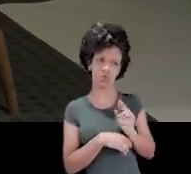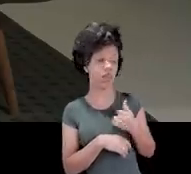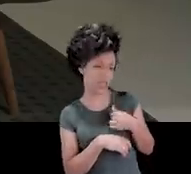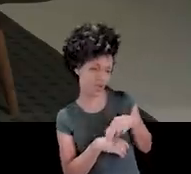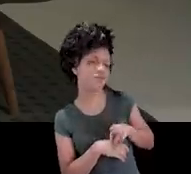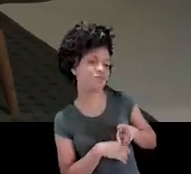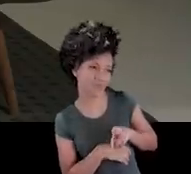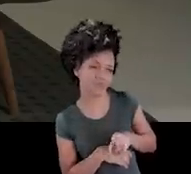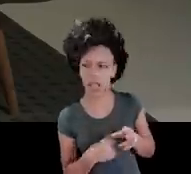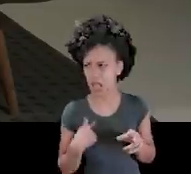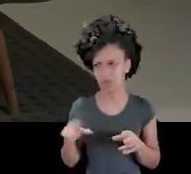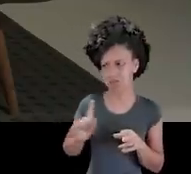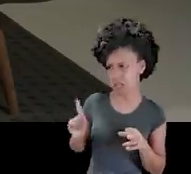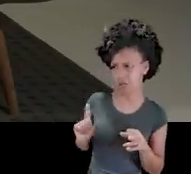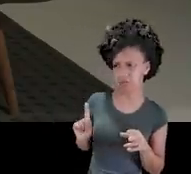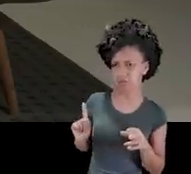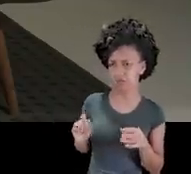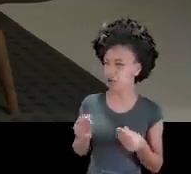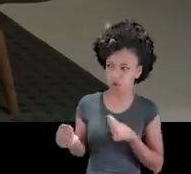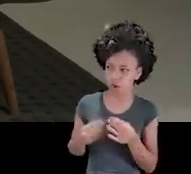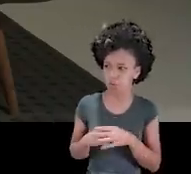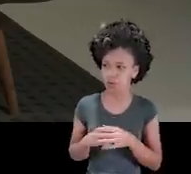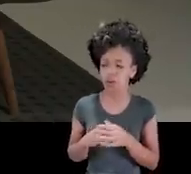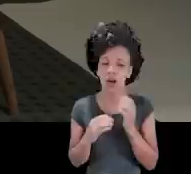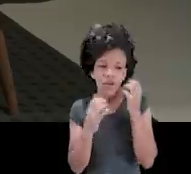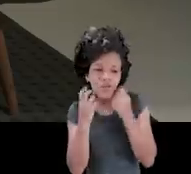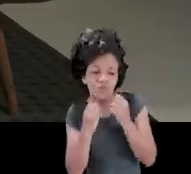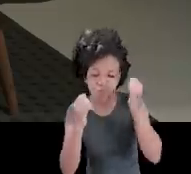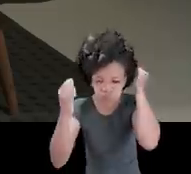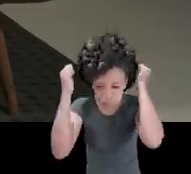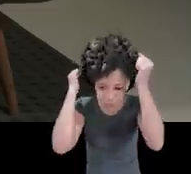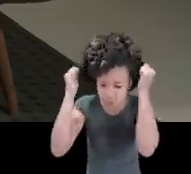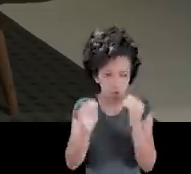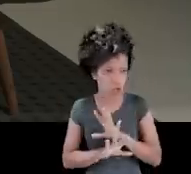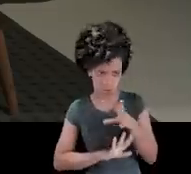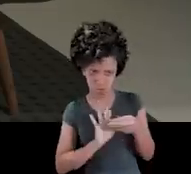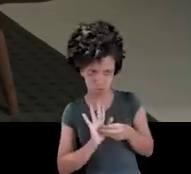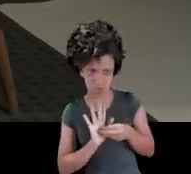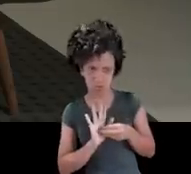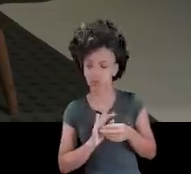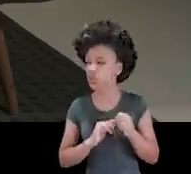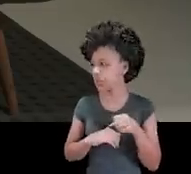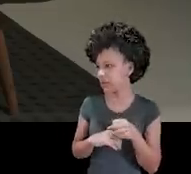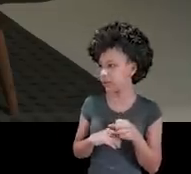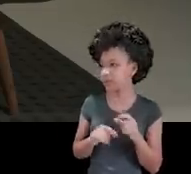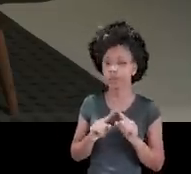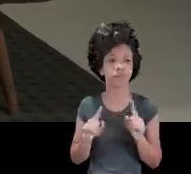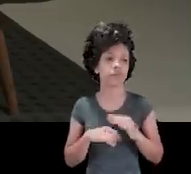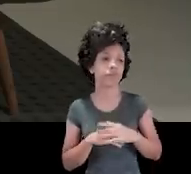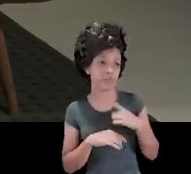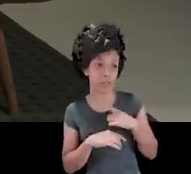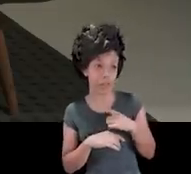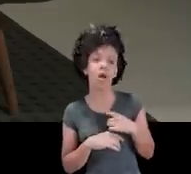Eu uso. Uso lâmina. Como assim? Eu faço a barba. Ah, faço você faz tudo? É, eu você... sou old school. Old